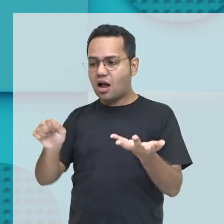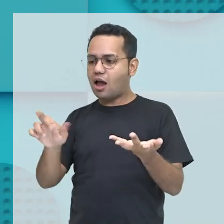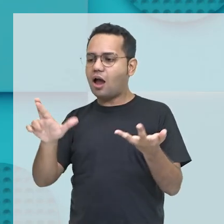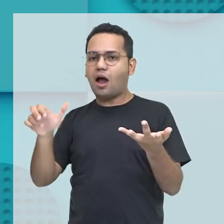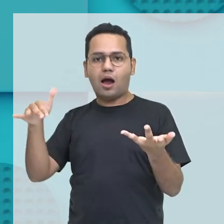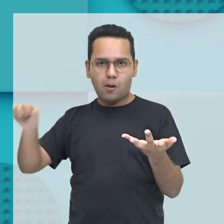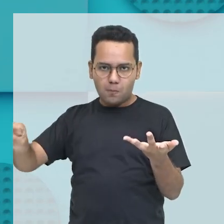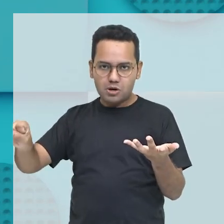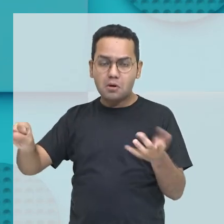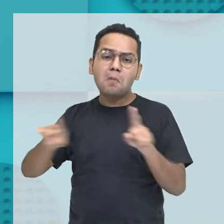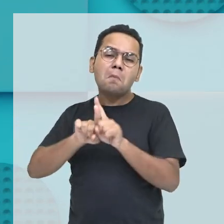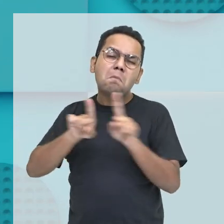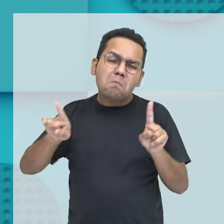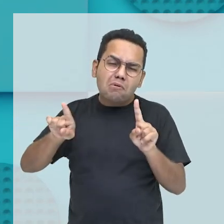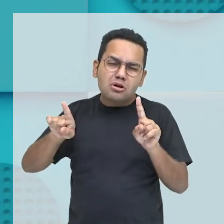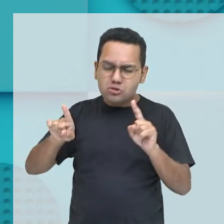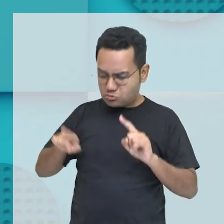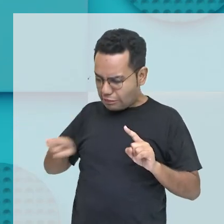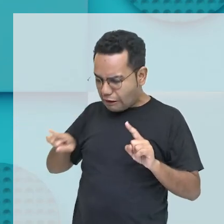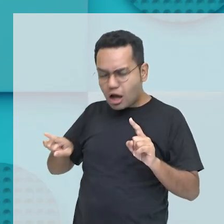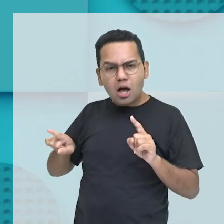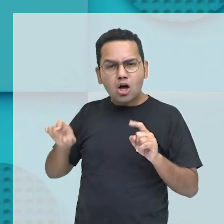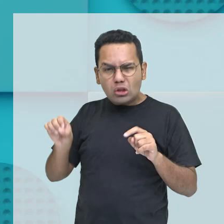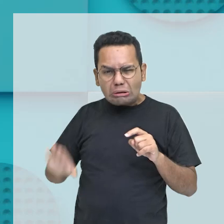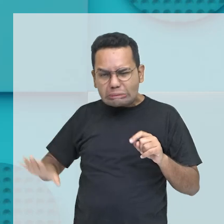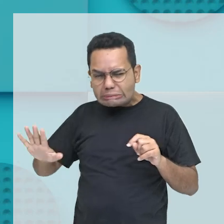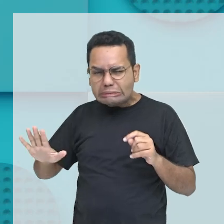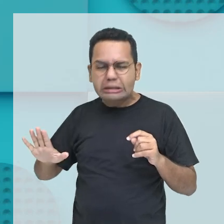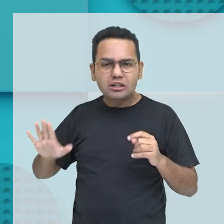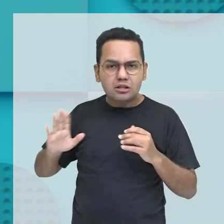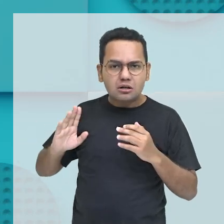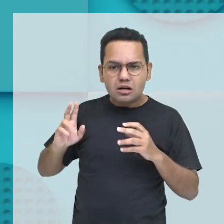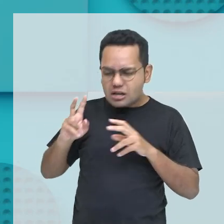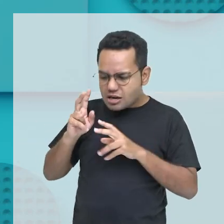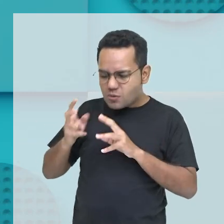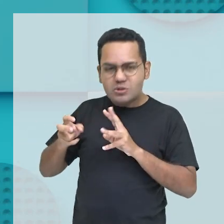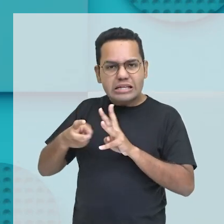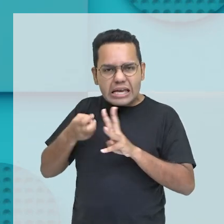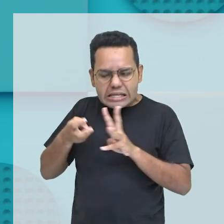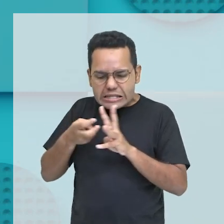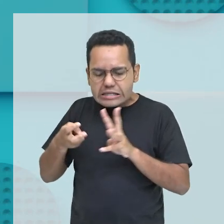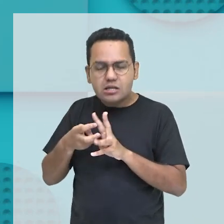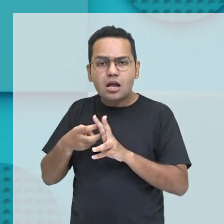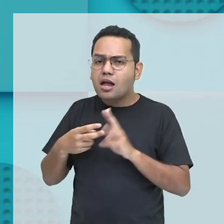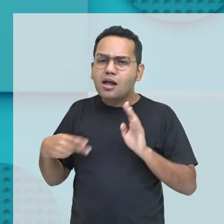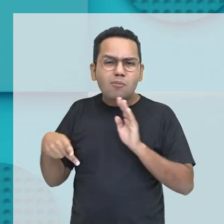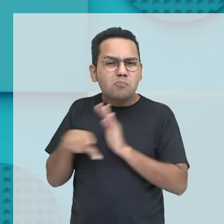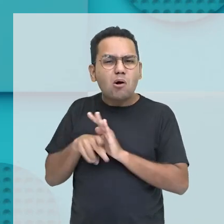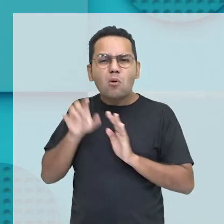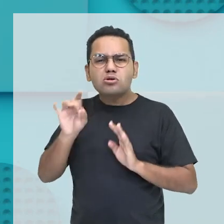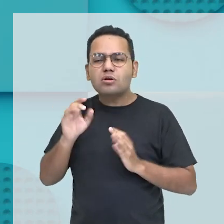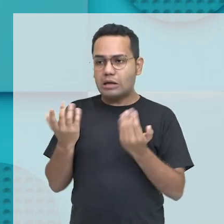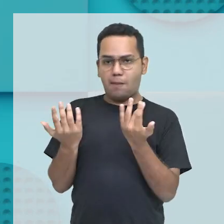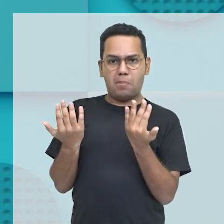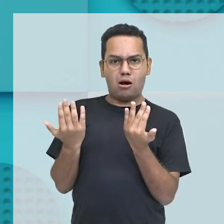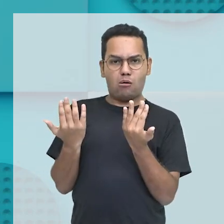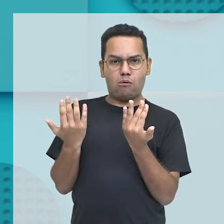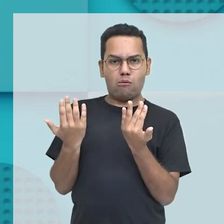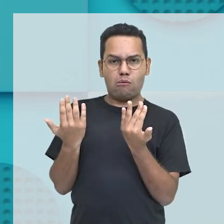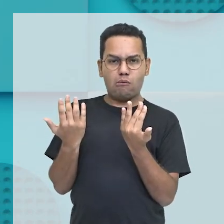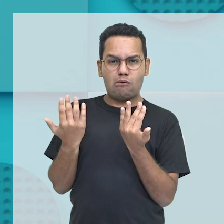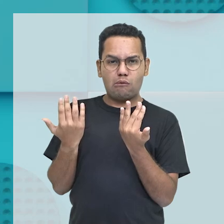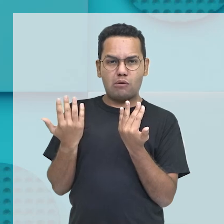né, da Oceania, eles utilizavam algumas ferramentas feitas à mão. Então, era algo bem covarde